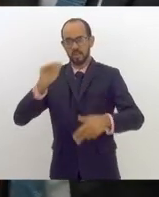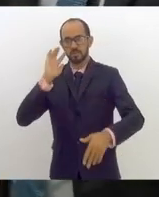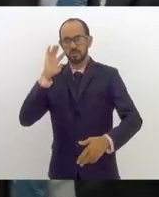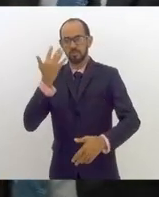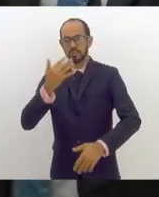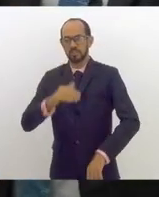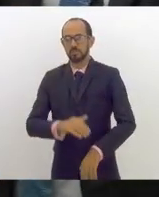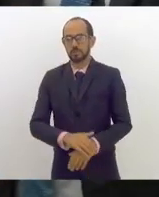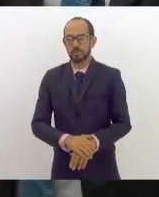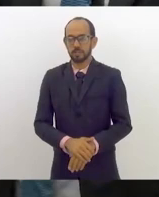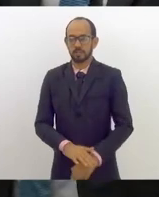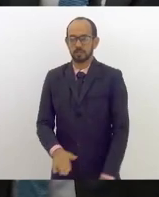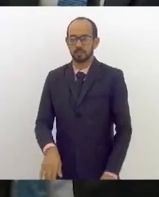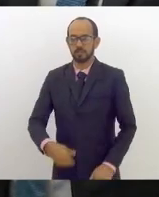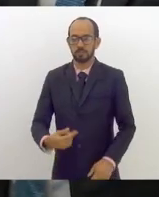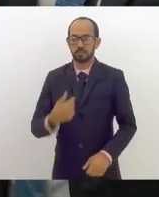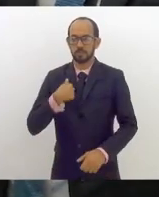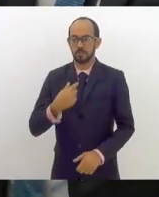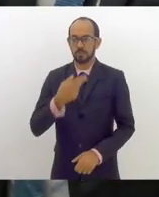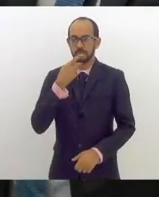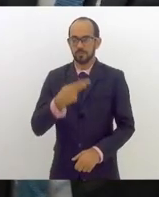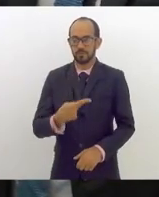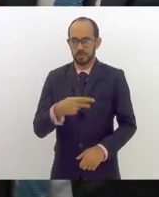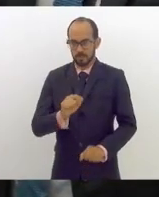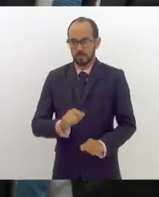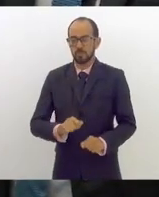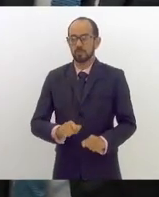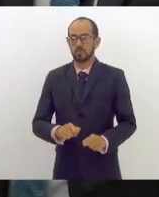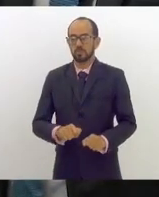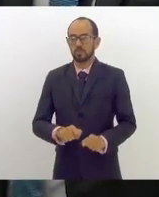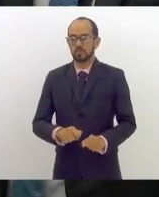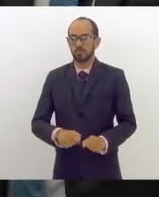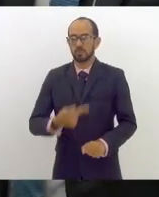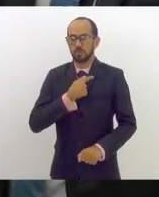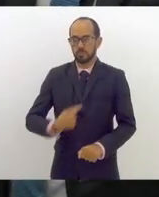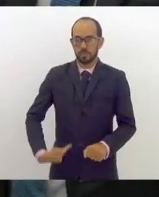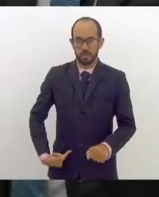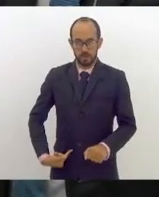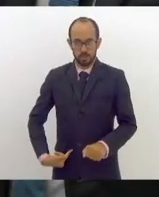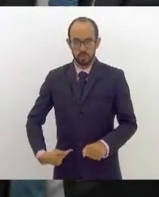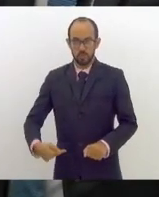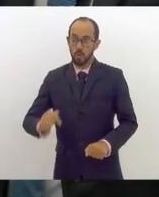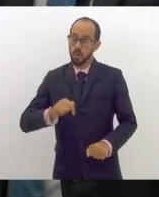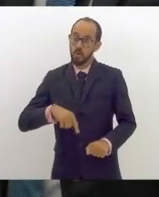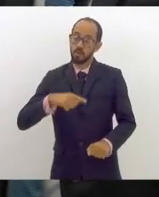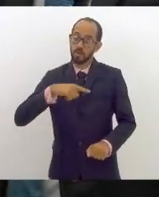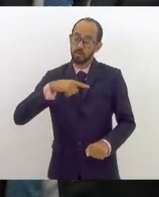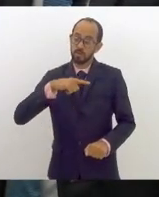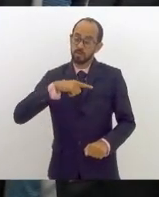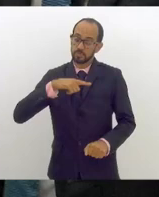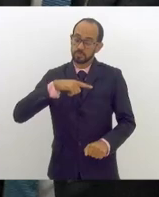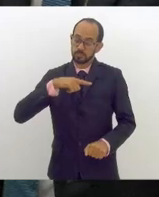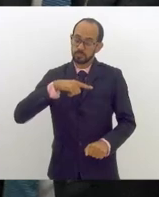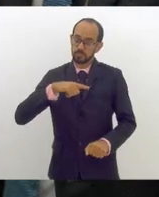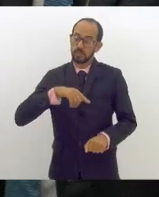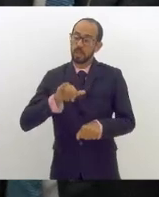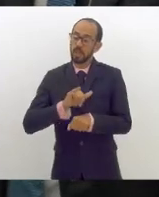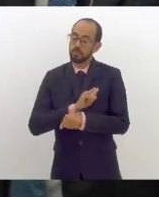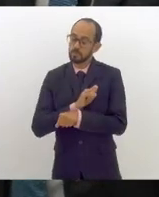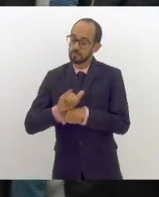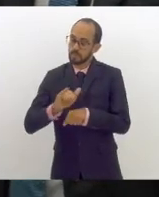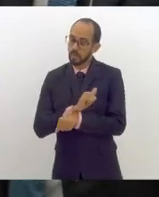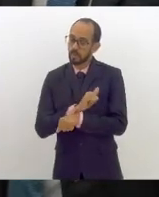reafirmo que o governador tá com cobertor muito curto com os pés de Fora